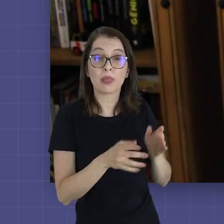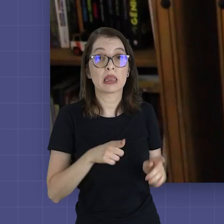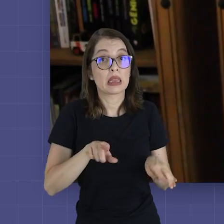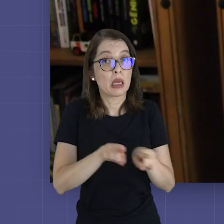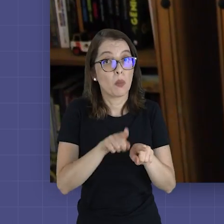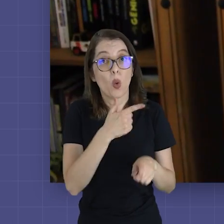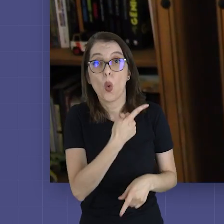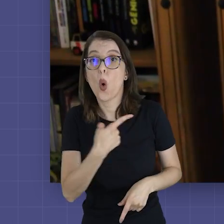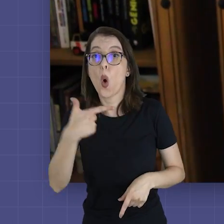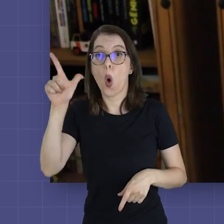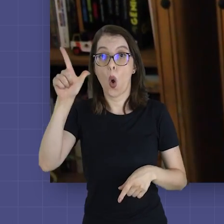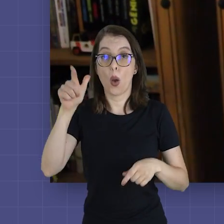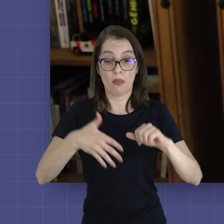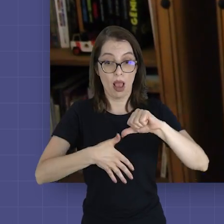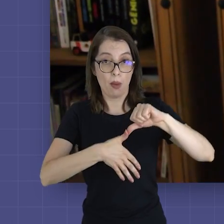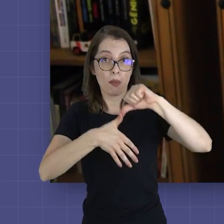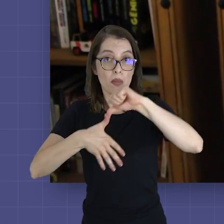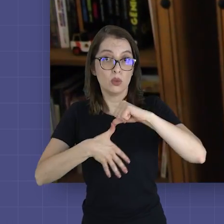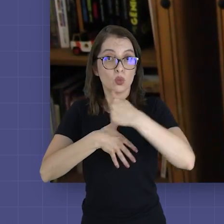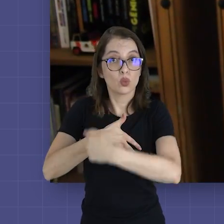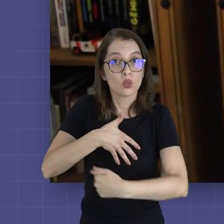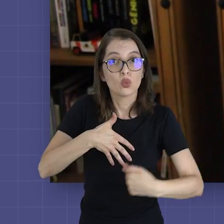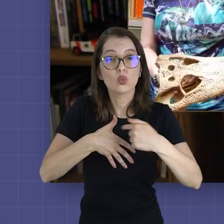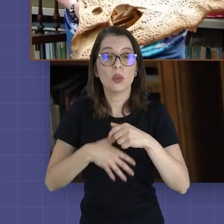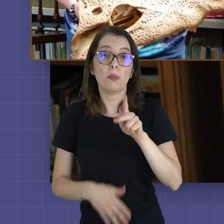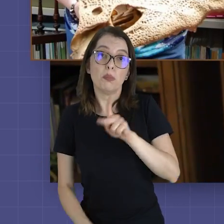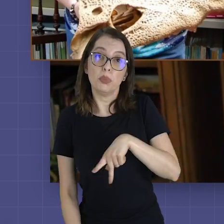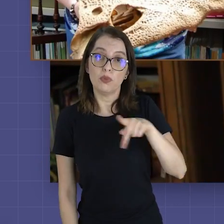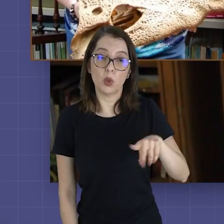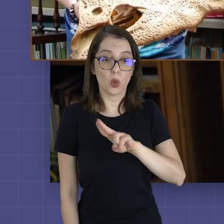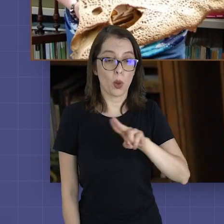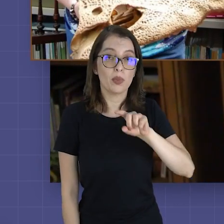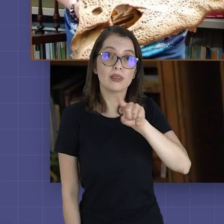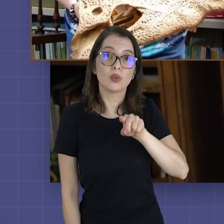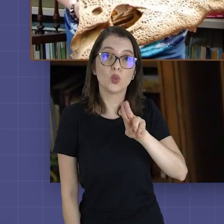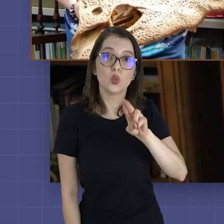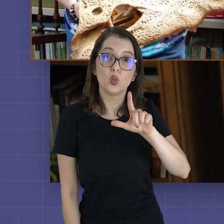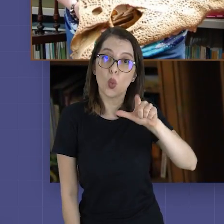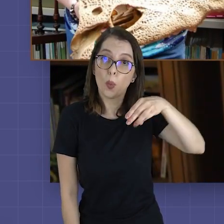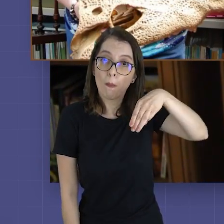de uma mulher paleontóloga seria, aqui da América do Sul, a professora Zulma